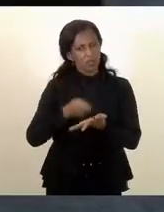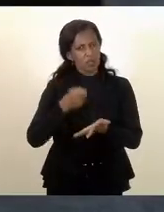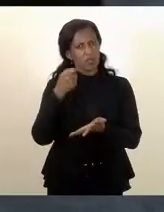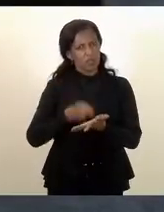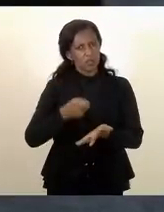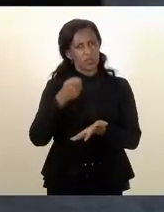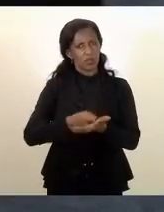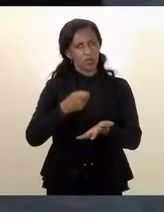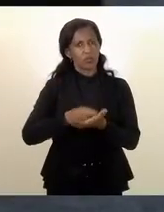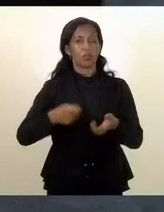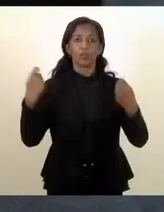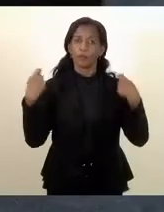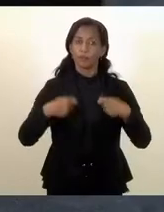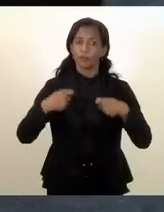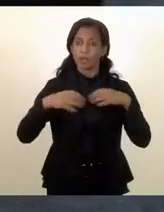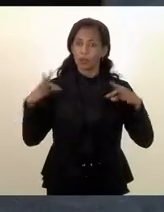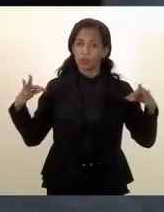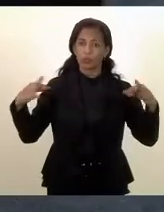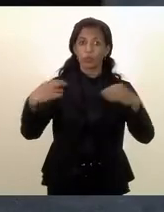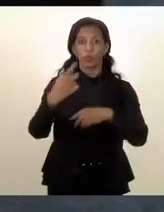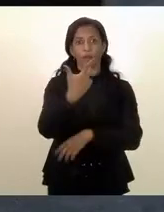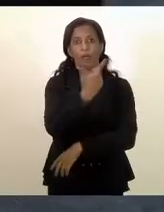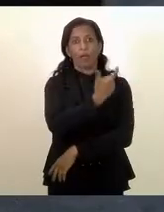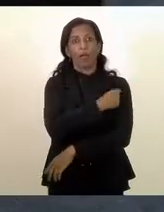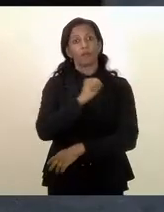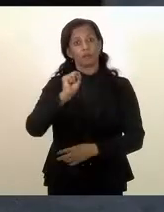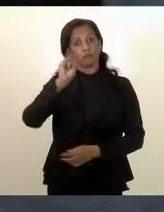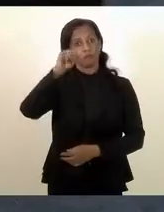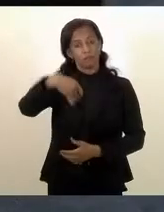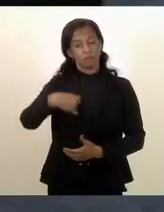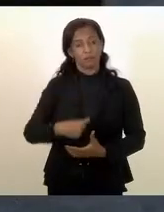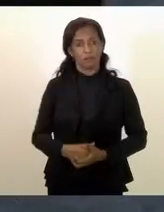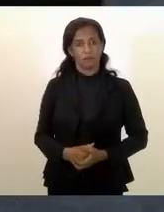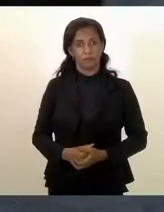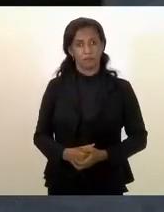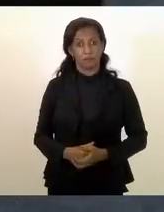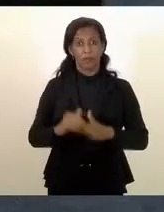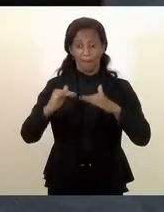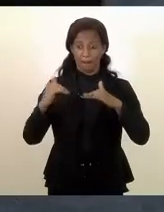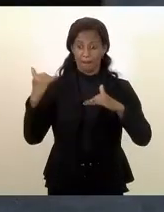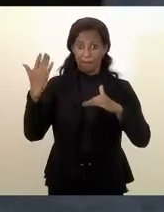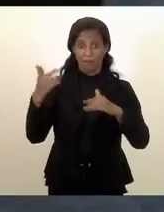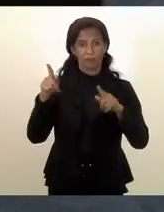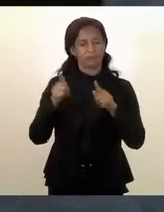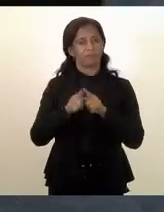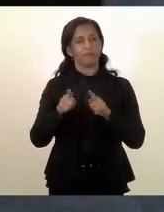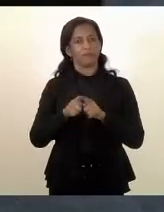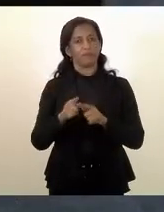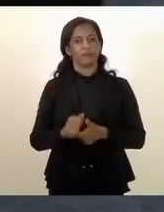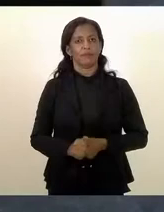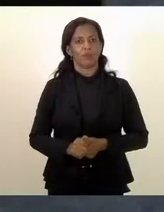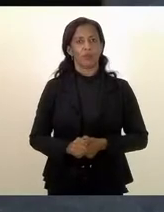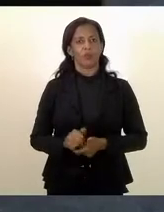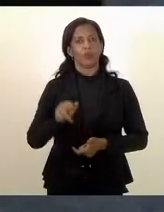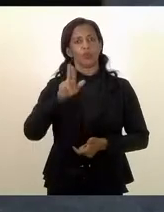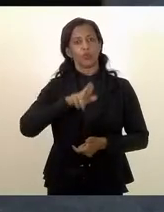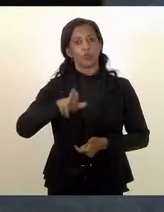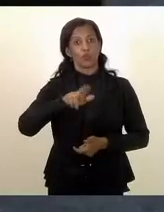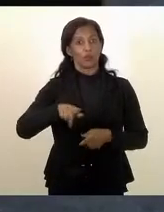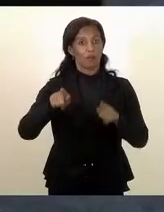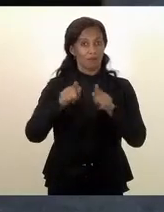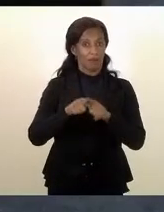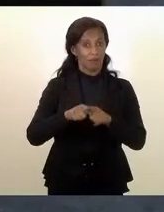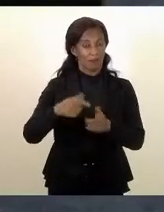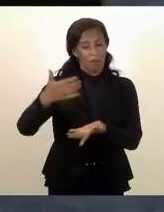que precisamos nos vacinar sim mais que isso ainda utilizar o álcool